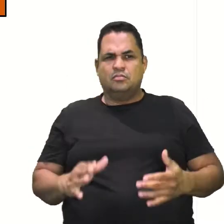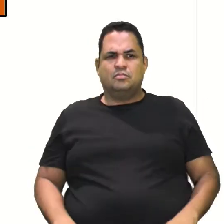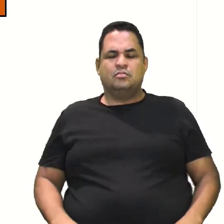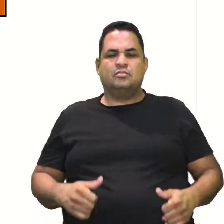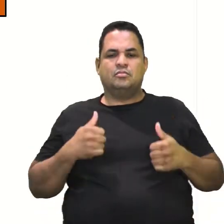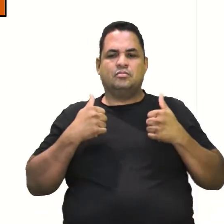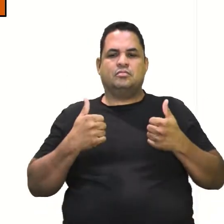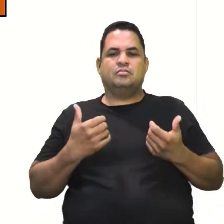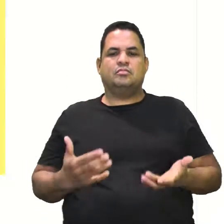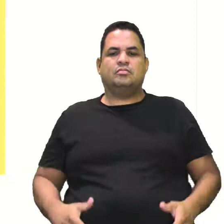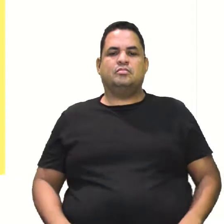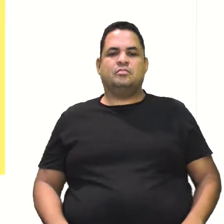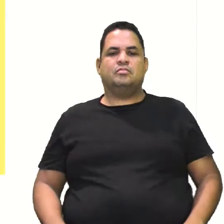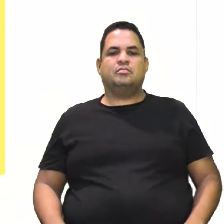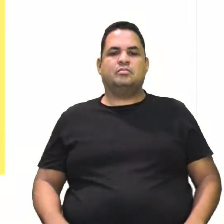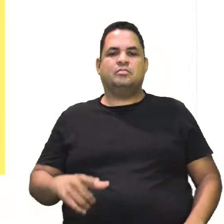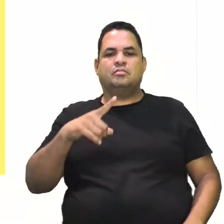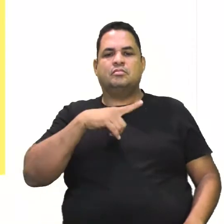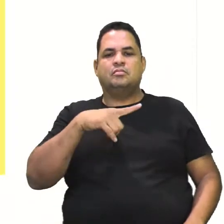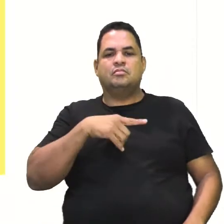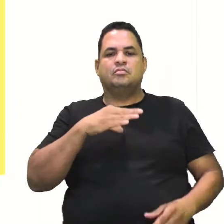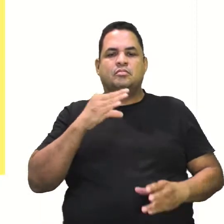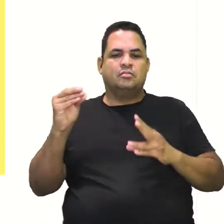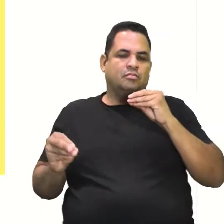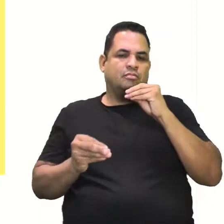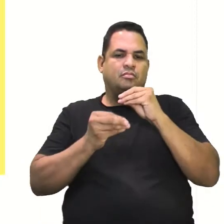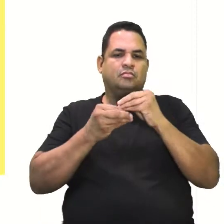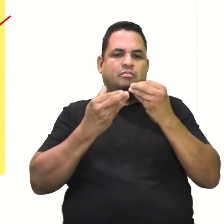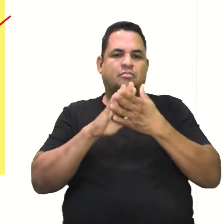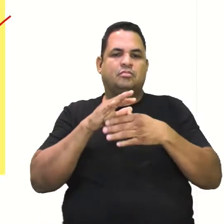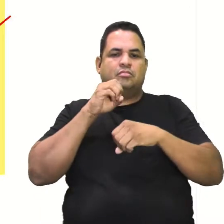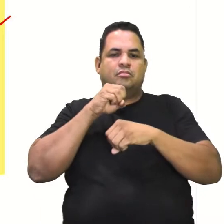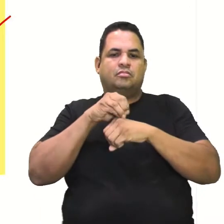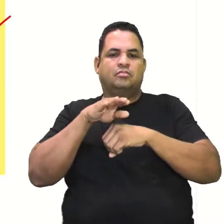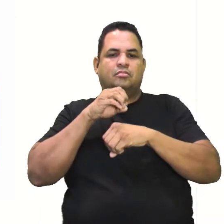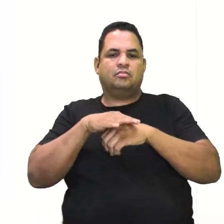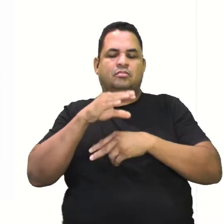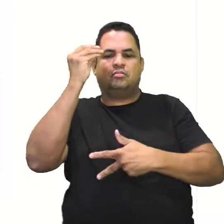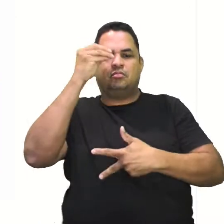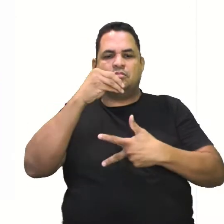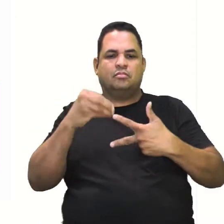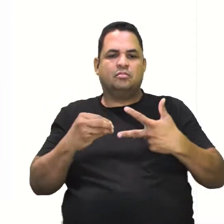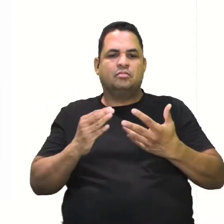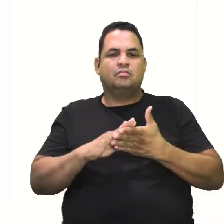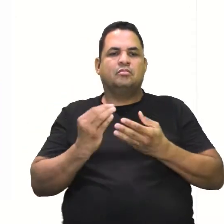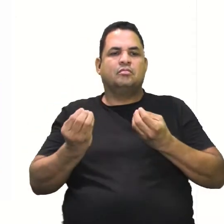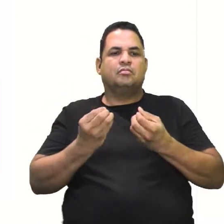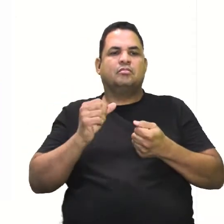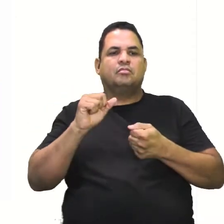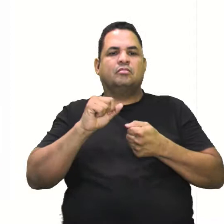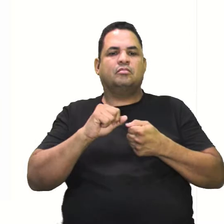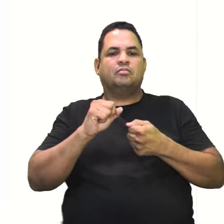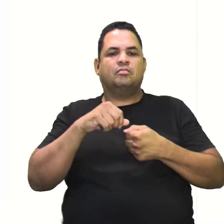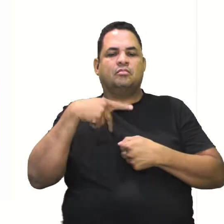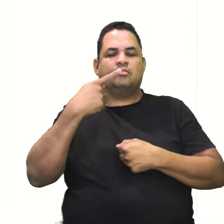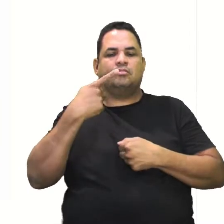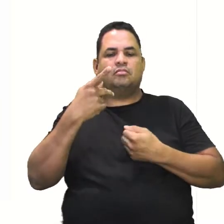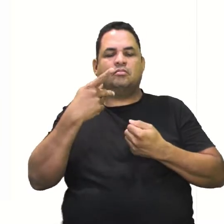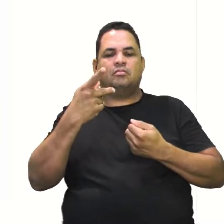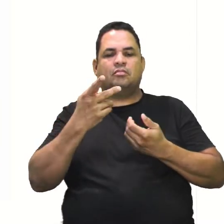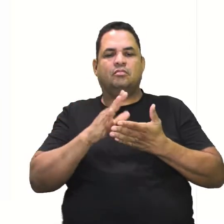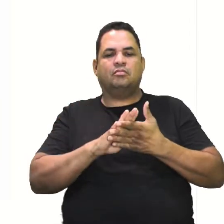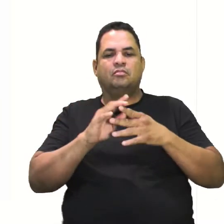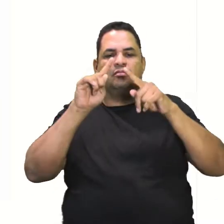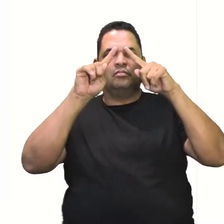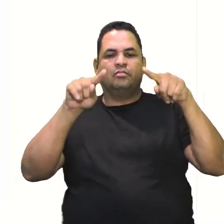Pode Beleza, ser. então, e claro que a gente tem sempre um complemento aqui, né? Dicas para o Enem. Como falamos de triângulos, trouxemos para